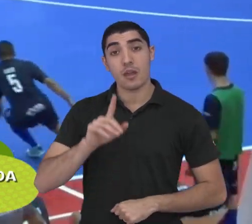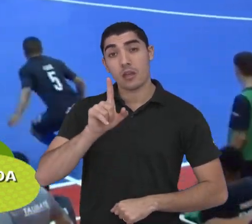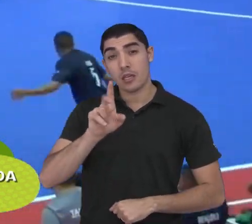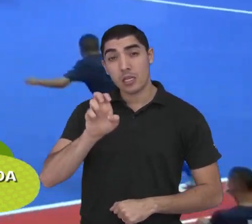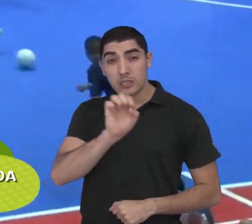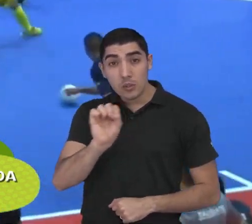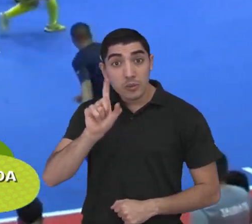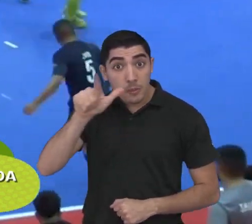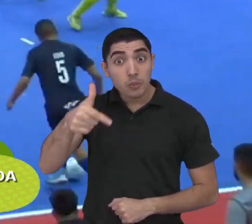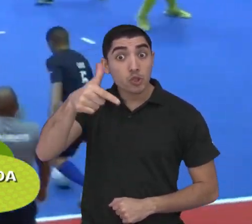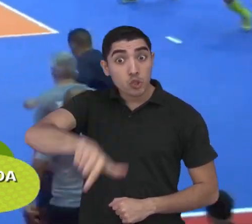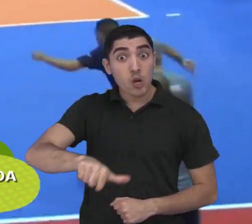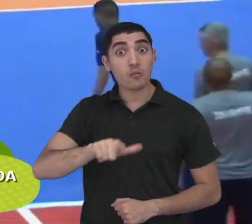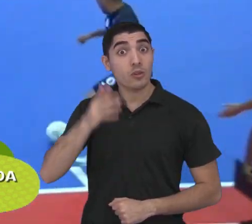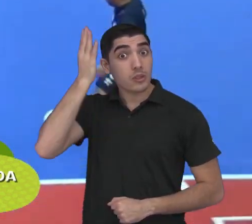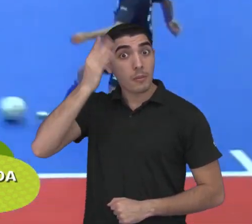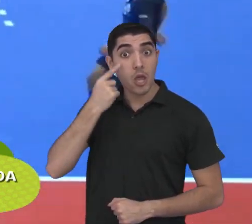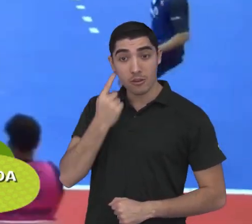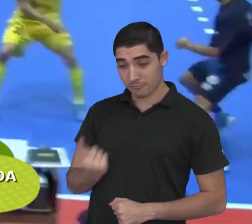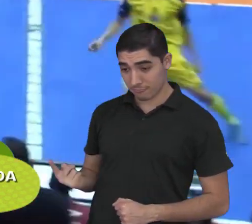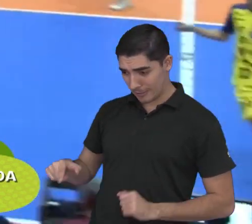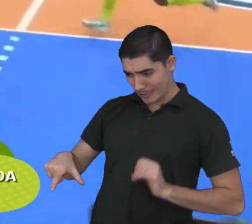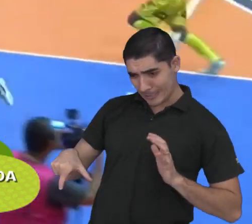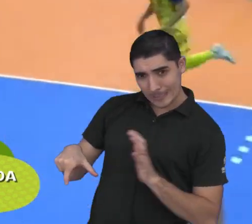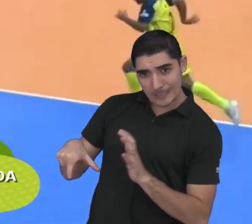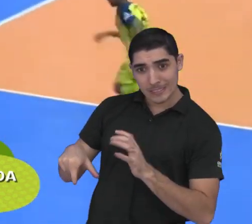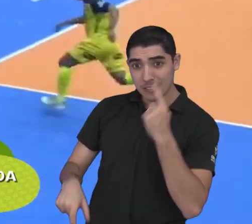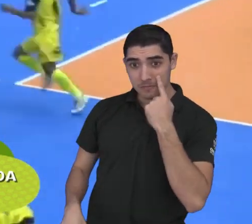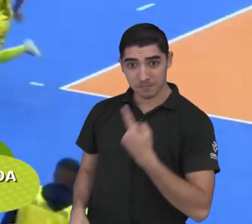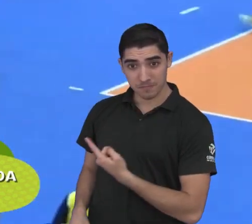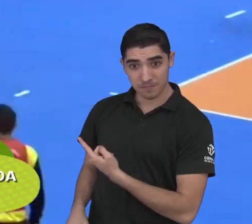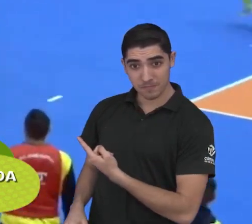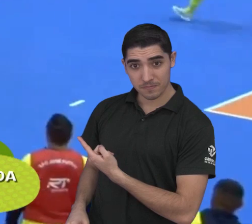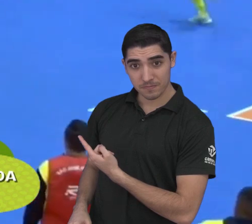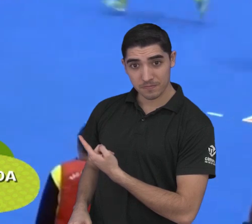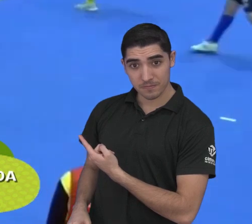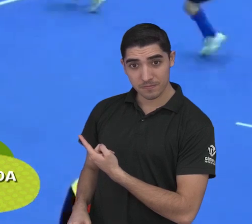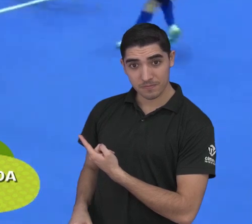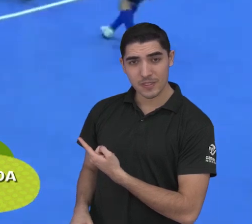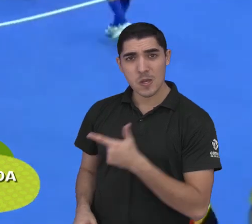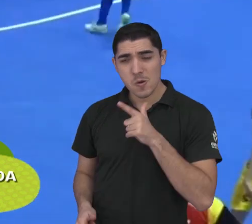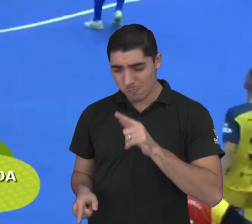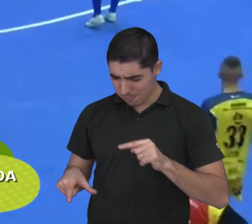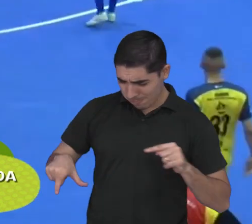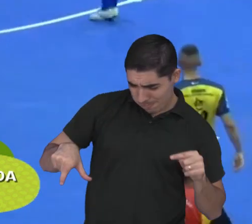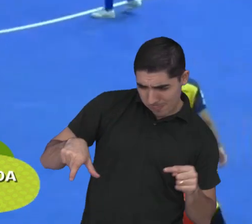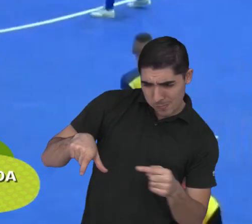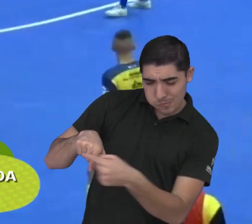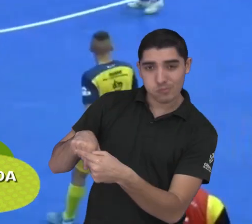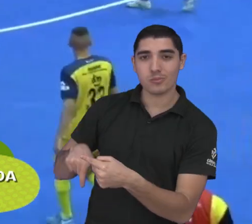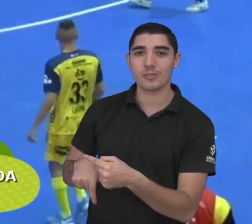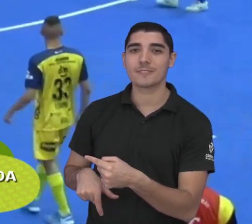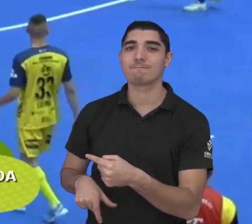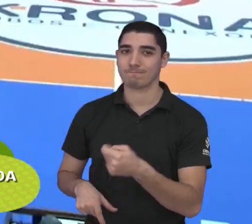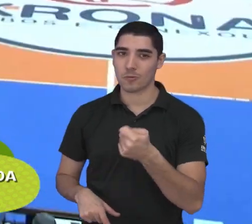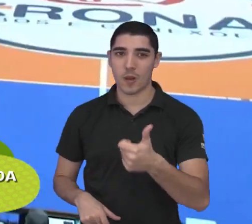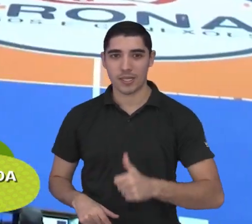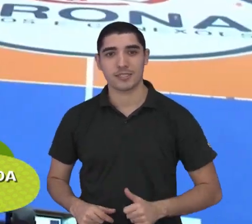segundos depois, o Taubaté chegou de novo, Foguinho recebeu pela esquerda e na saída de Vini Oliveira tocou para fora a chance do